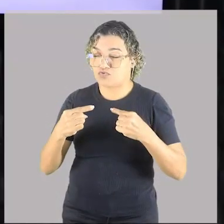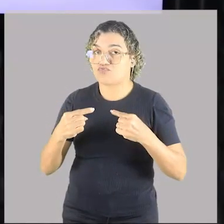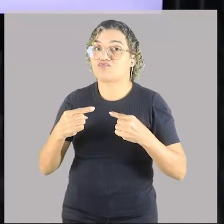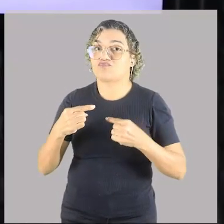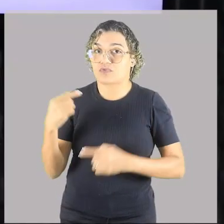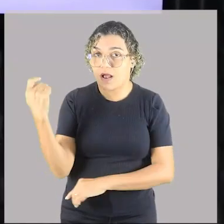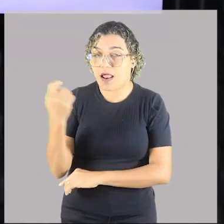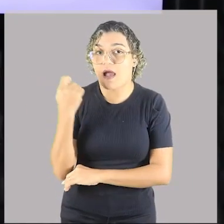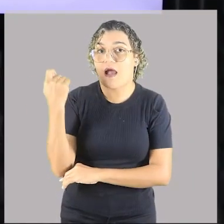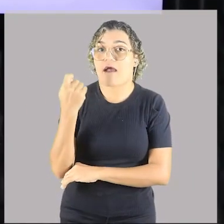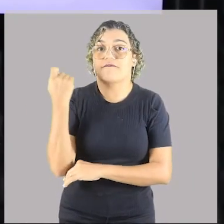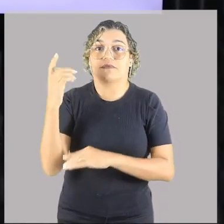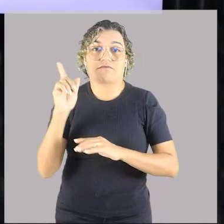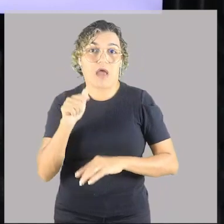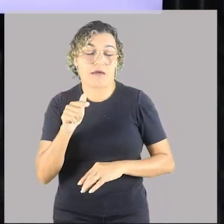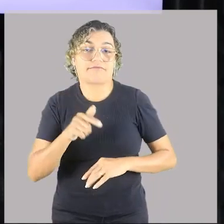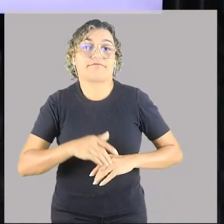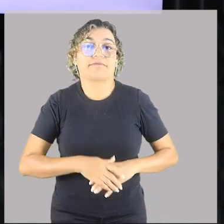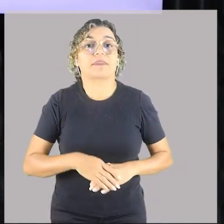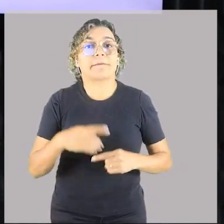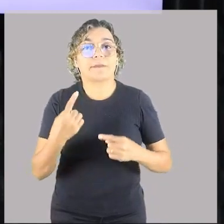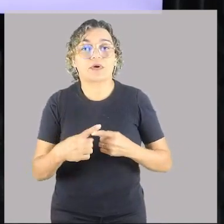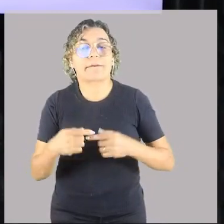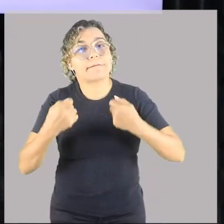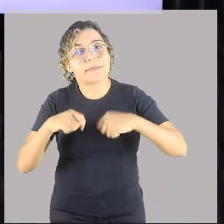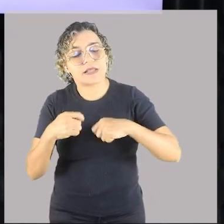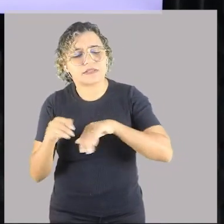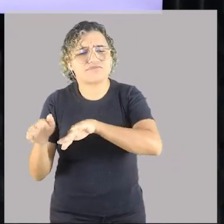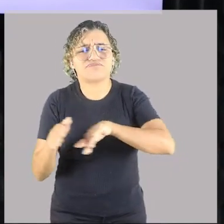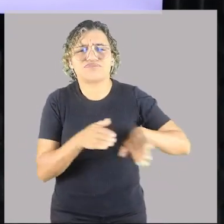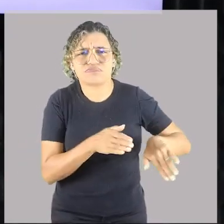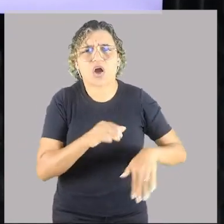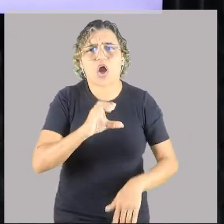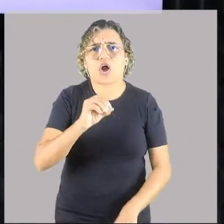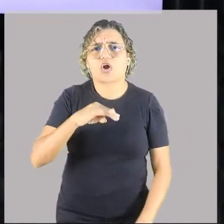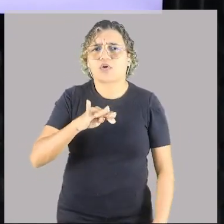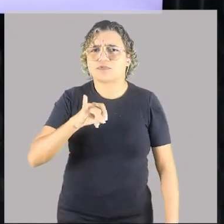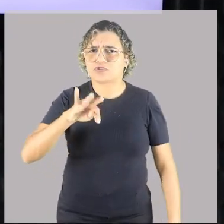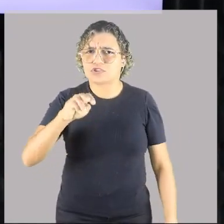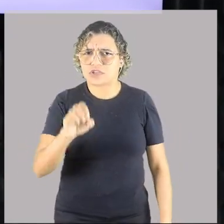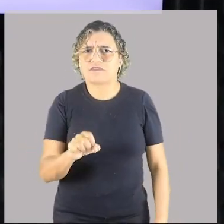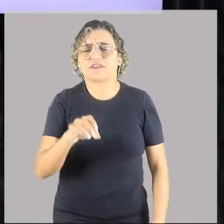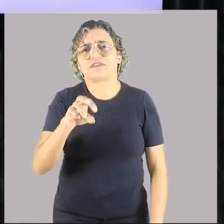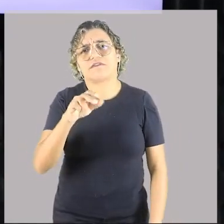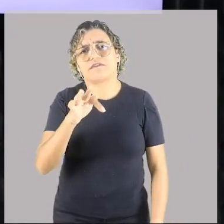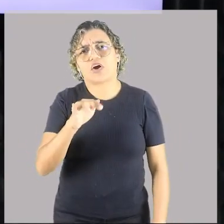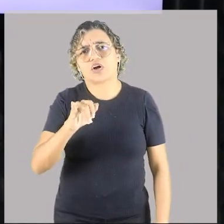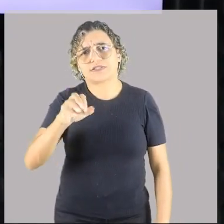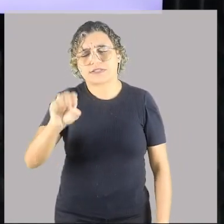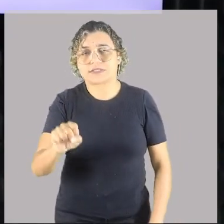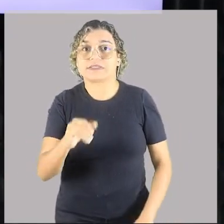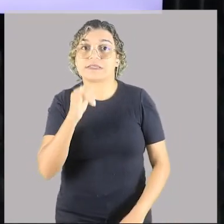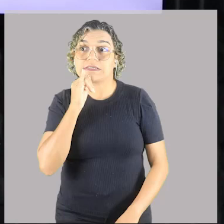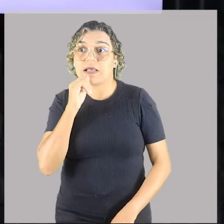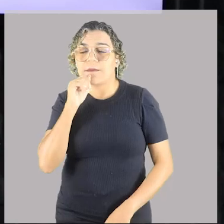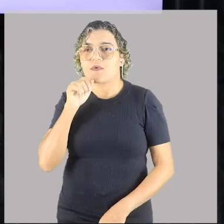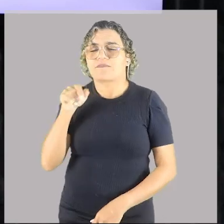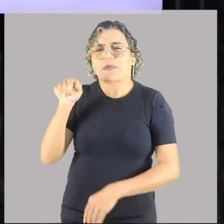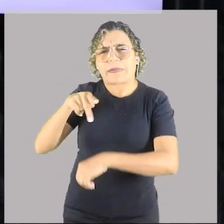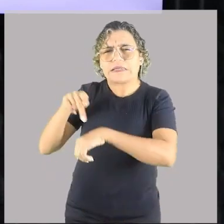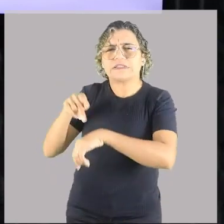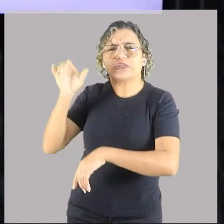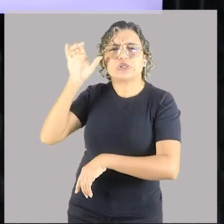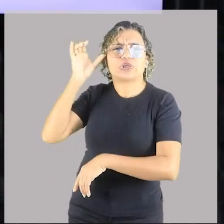né? Um dos maiores desafios é justamente abandonar os combustíveis fósseis. Não vamos muito longe, a China,